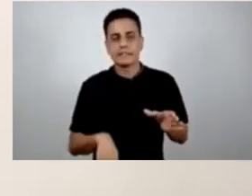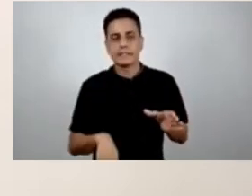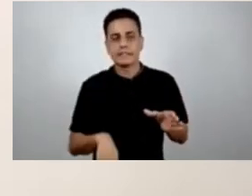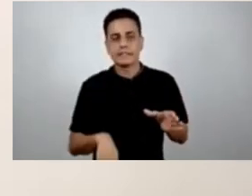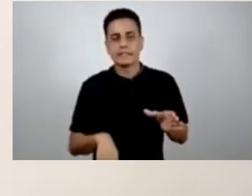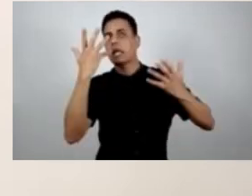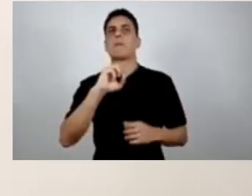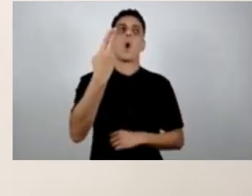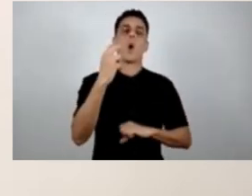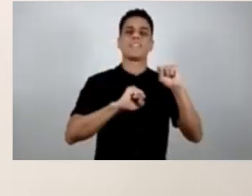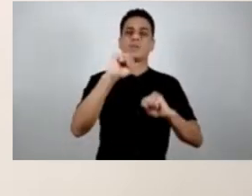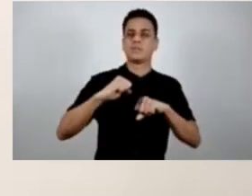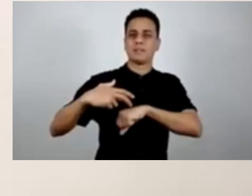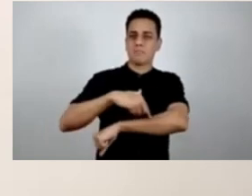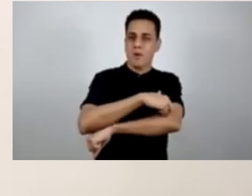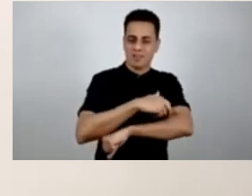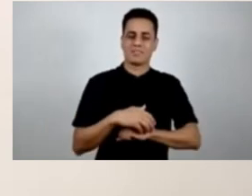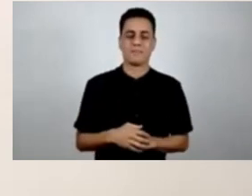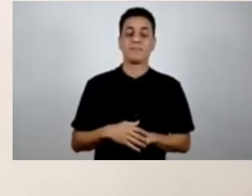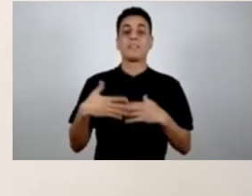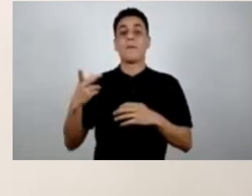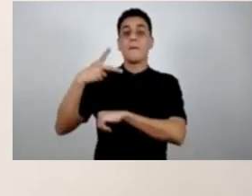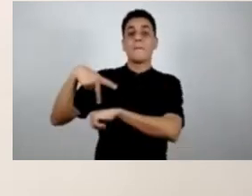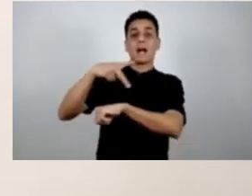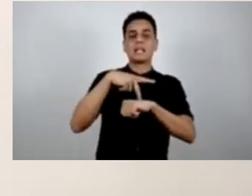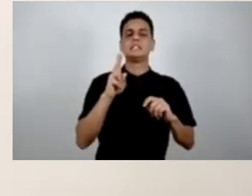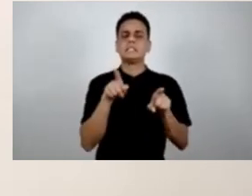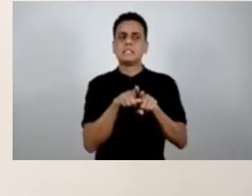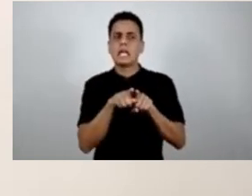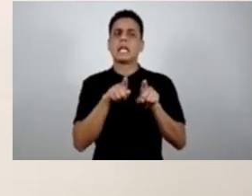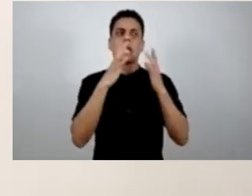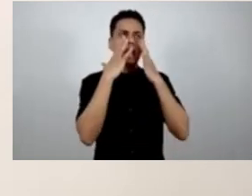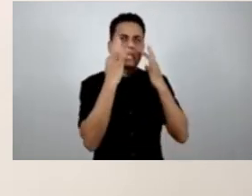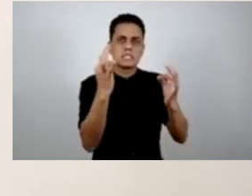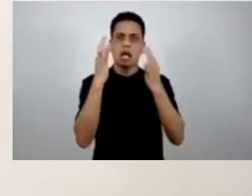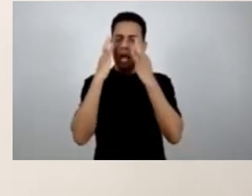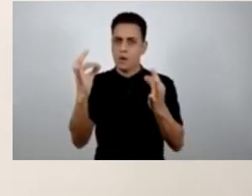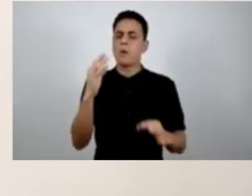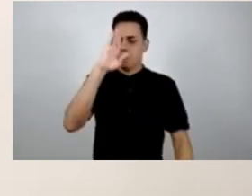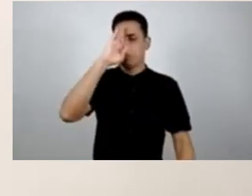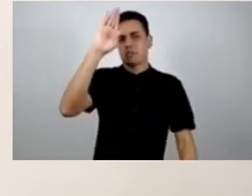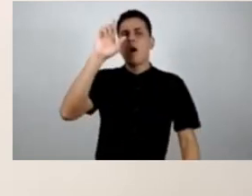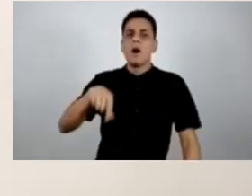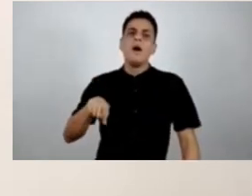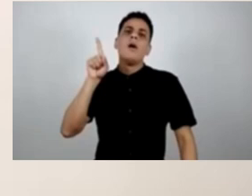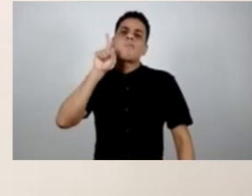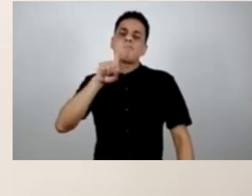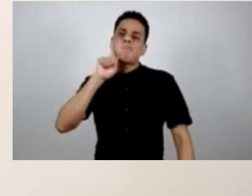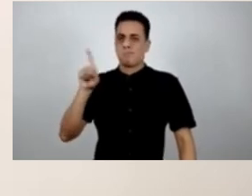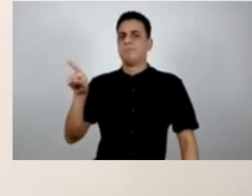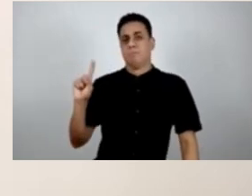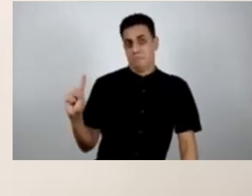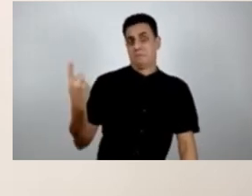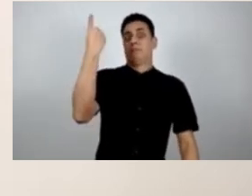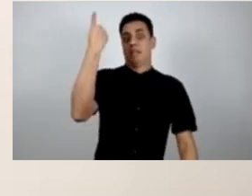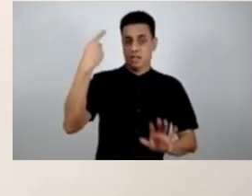a indústria da moda. Né? Então, os países, eles sempre foram muito atentos nessa questão, e lógico que os Estados Unidos foi o nosso grande precursor